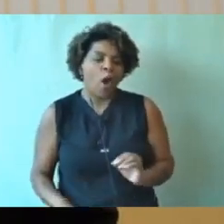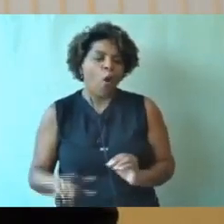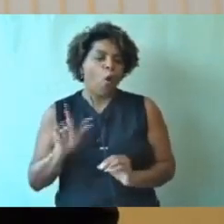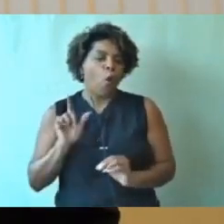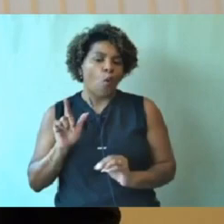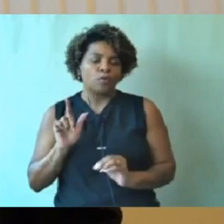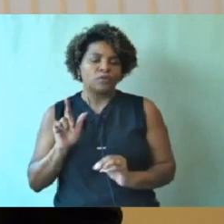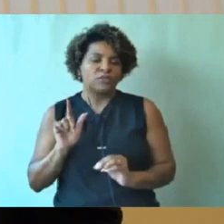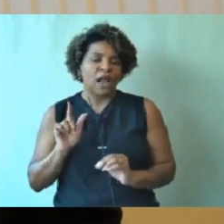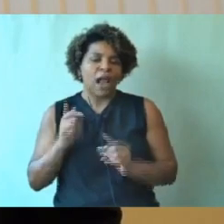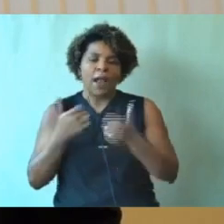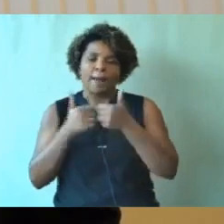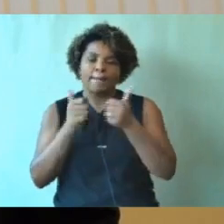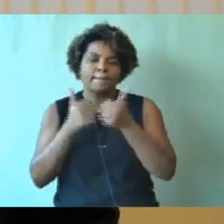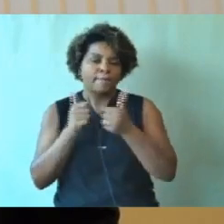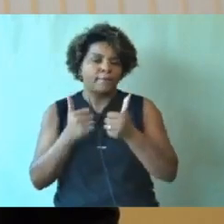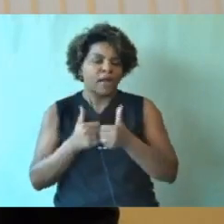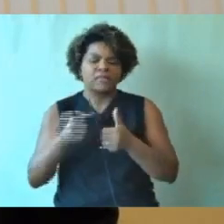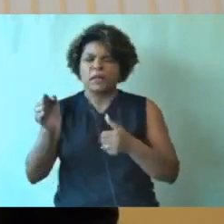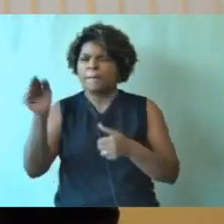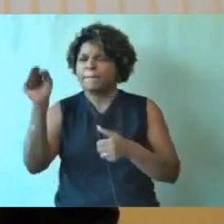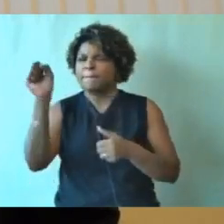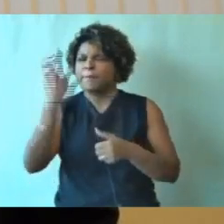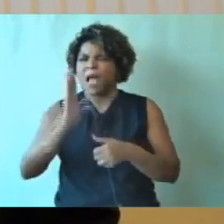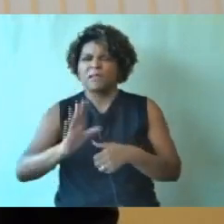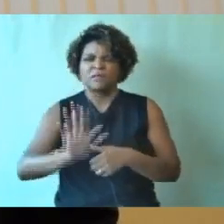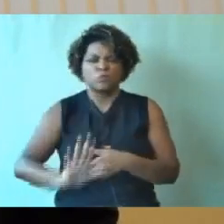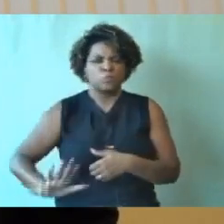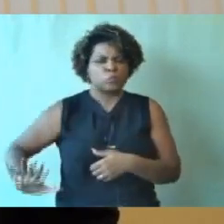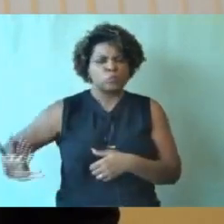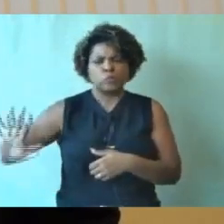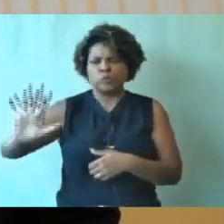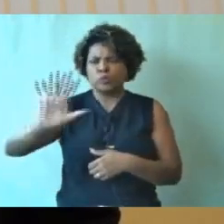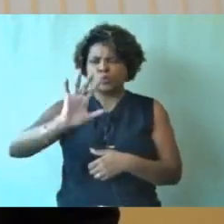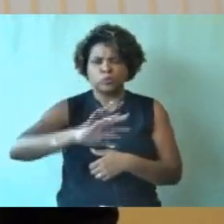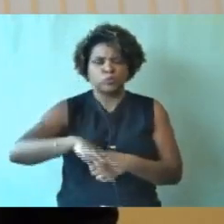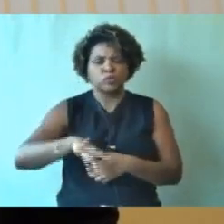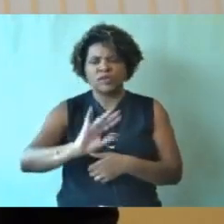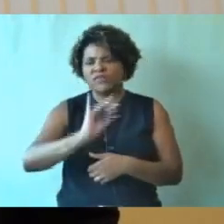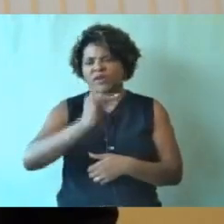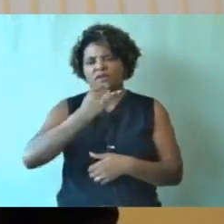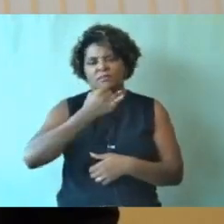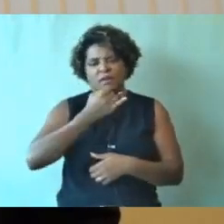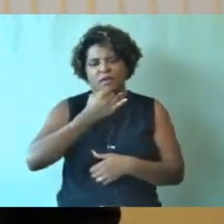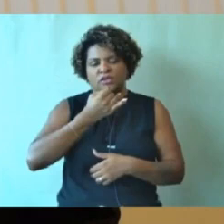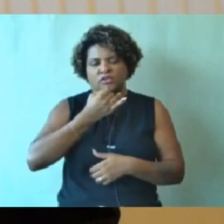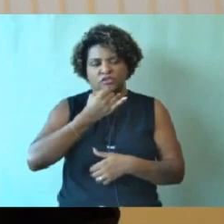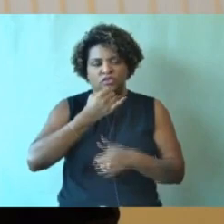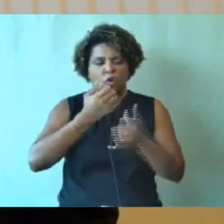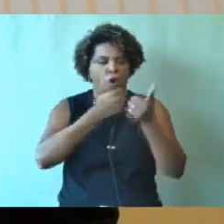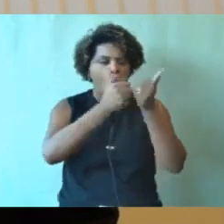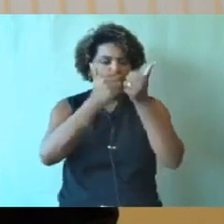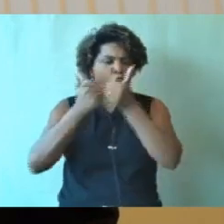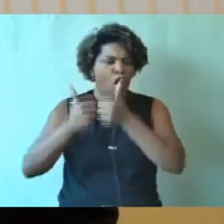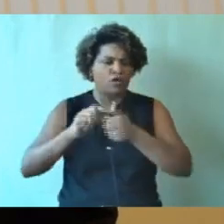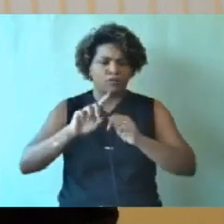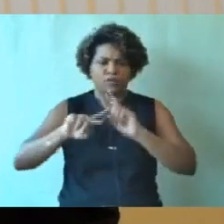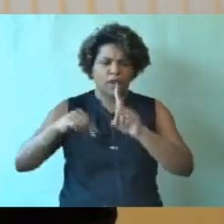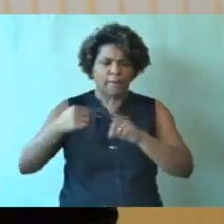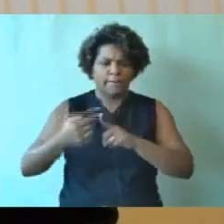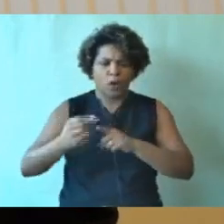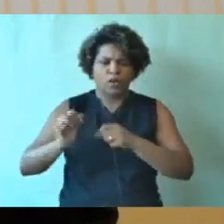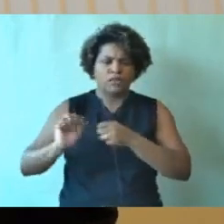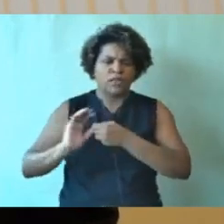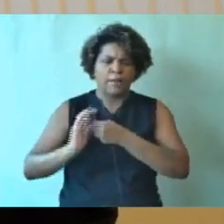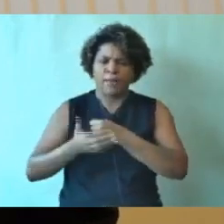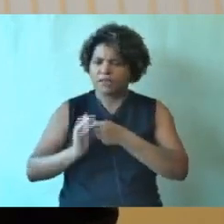setor de ônibus do Brasil inteiro entrou numa situação terrível depois da pandemia. Muito triste. Né? Nós não temos crédito para mais nada.